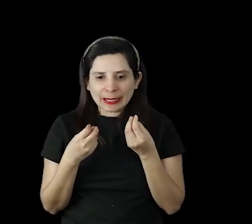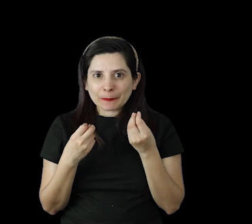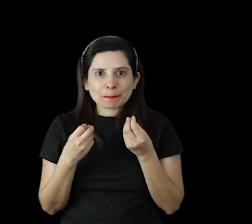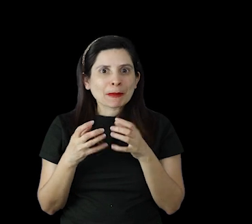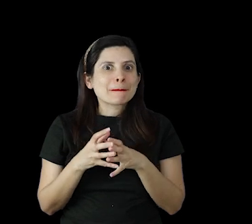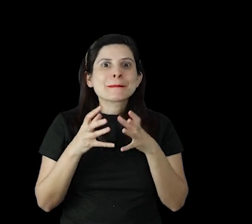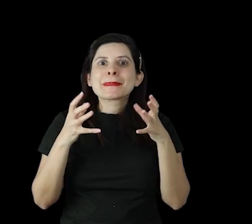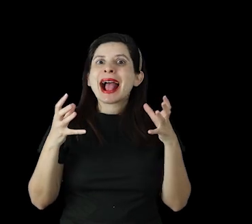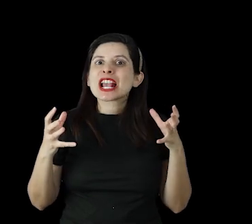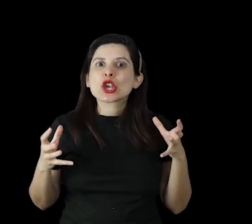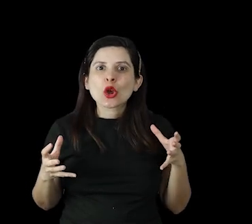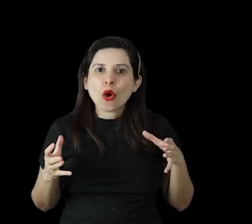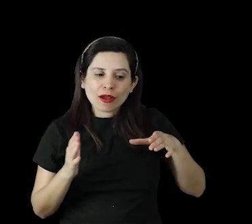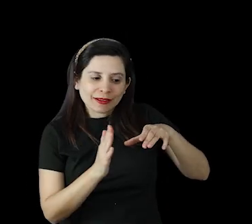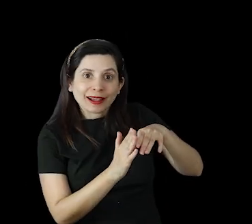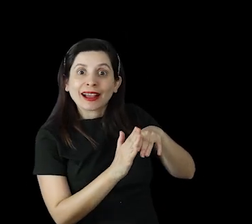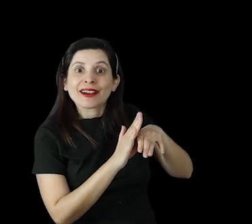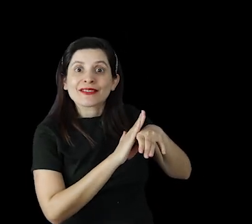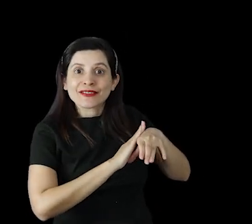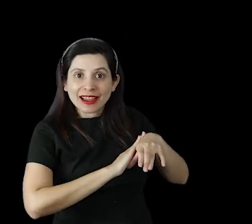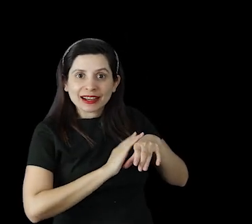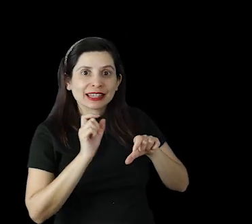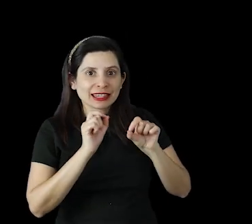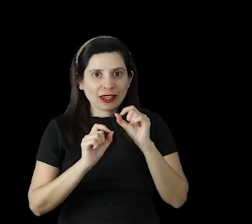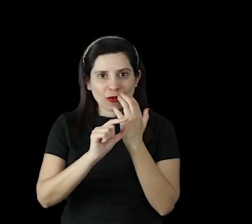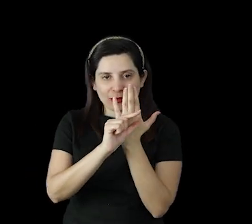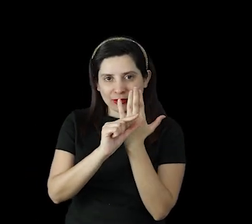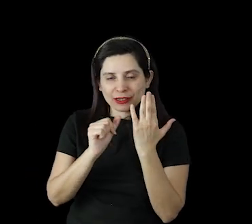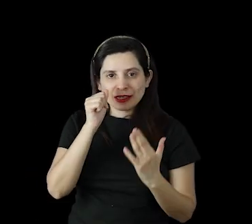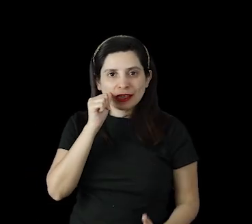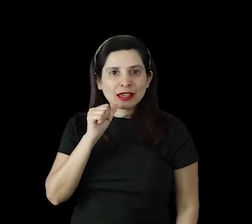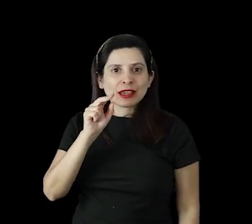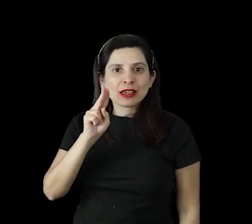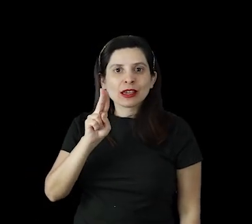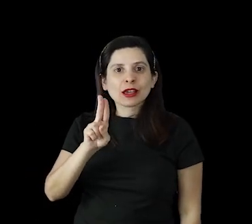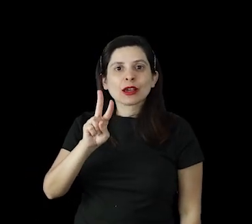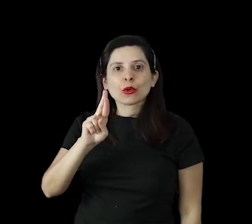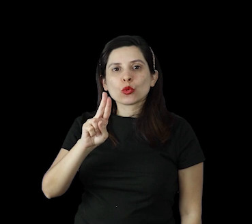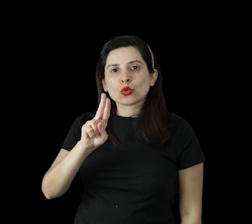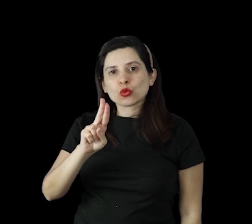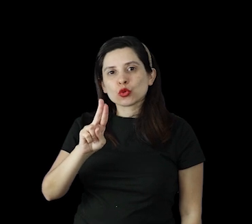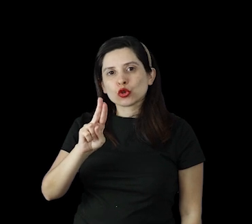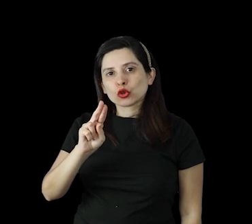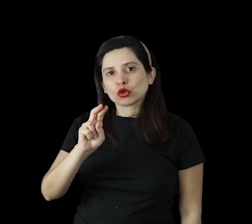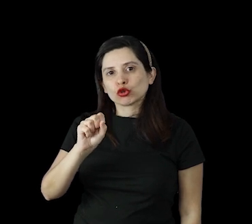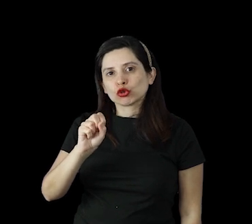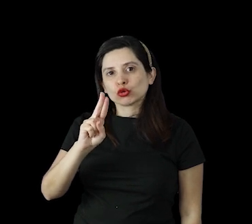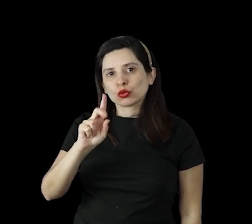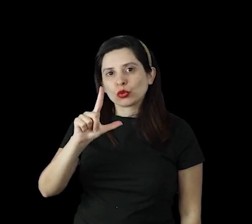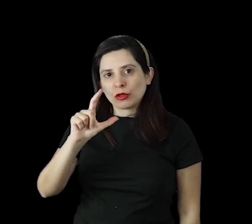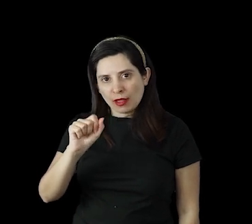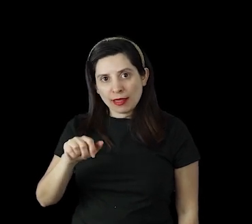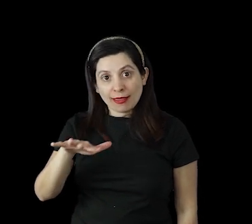muito maior das cavernas, que é a Ursula Le Guin, que é uma grande escritora, né, na ficção científica. Ela vai